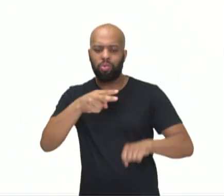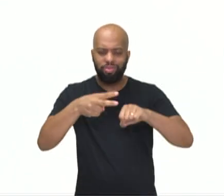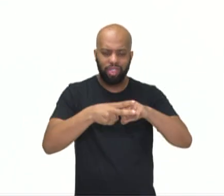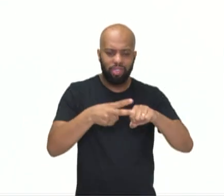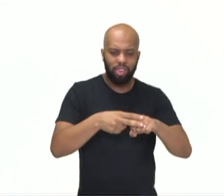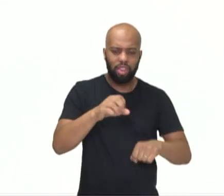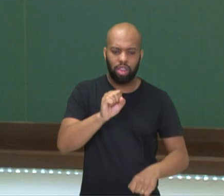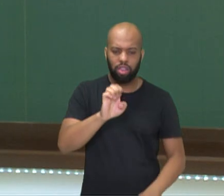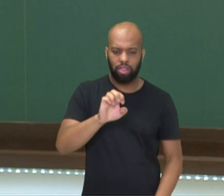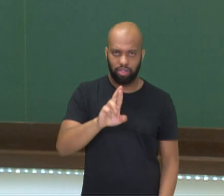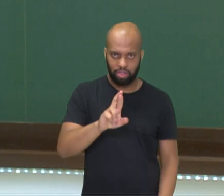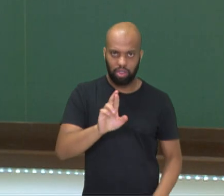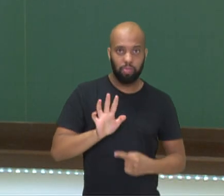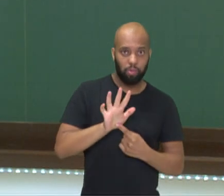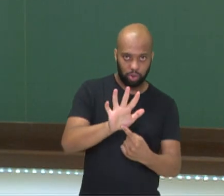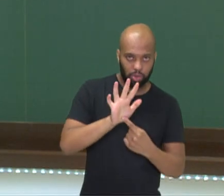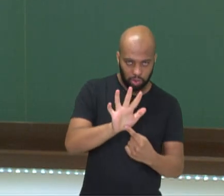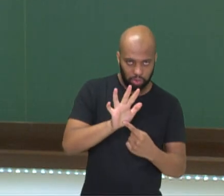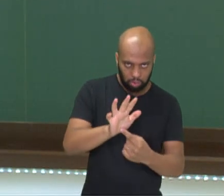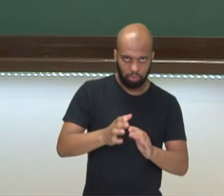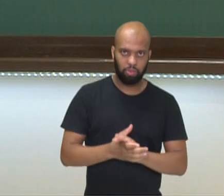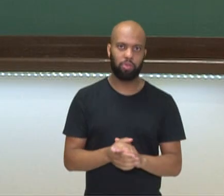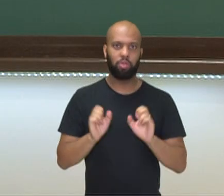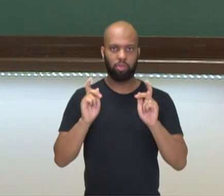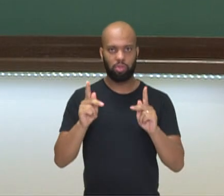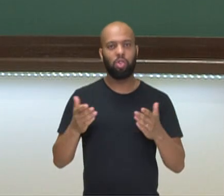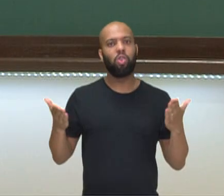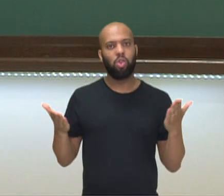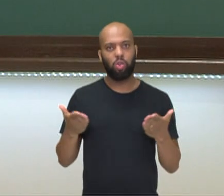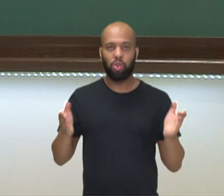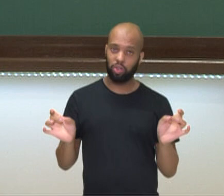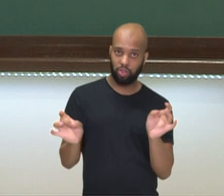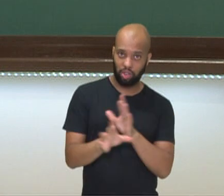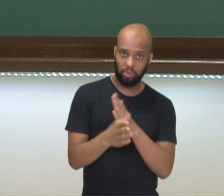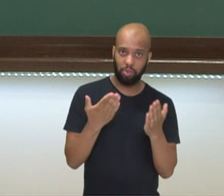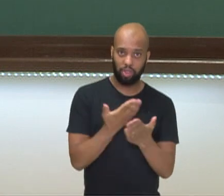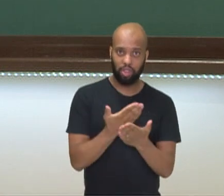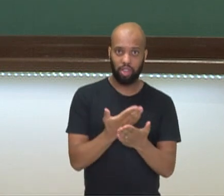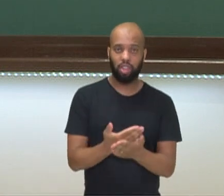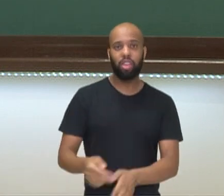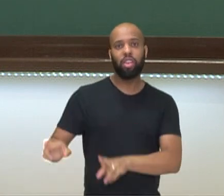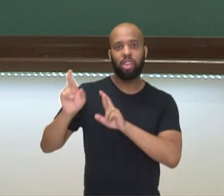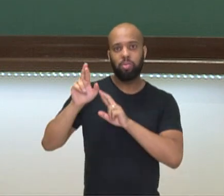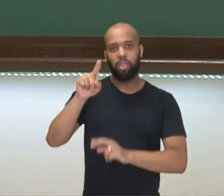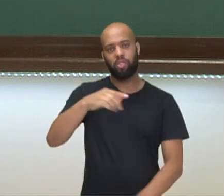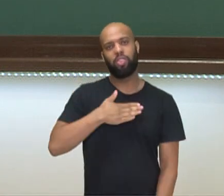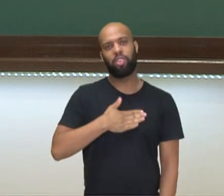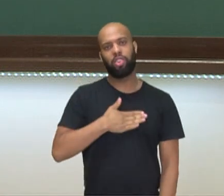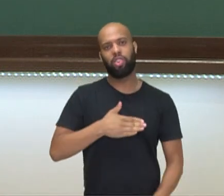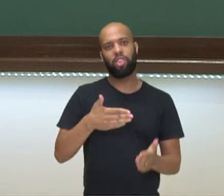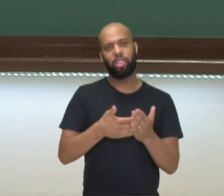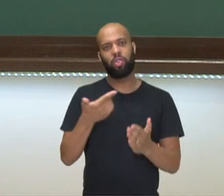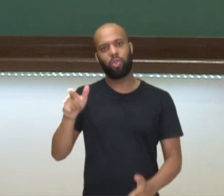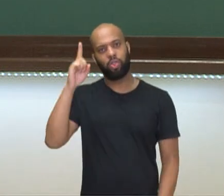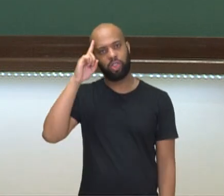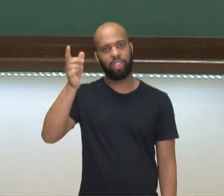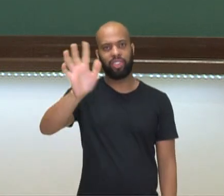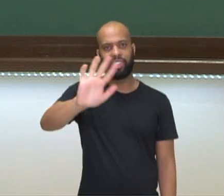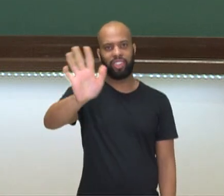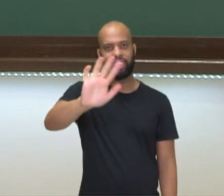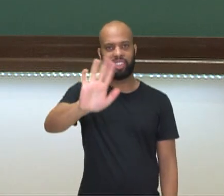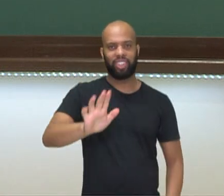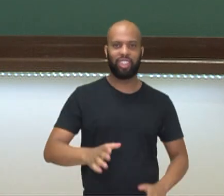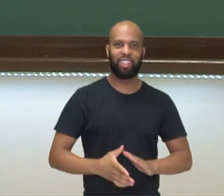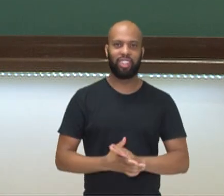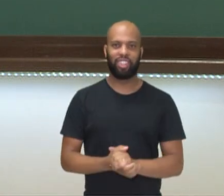presente de indicativo, tá? Então, por hoje foi só. Espero que vocês tenham gostado. Hasta la próxima!